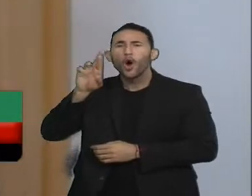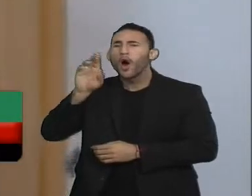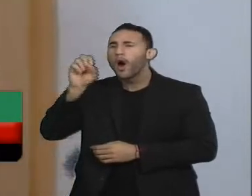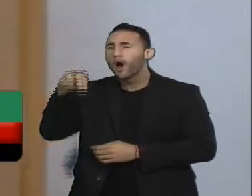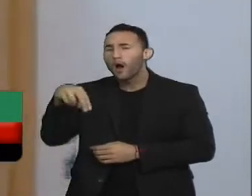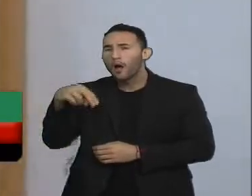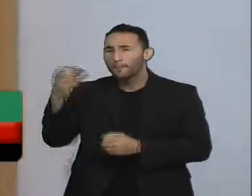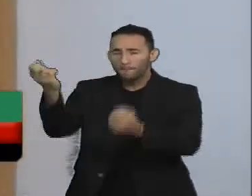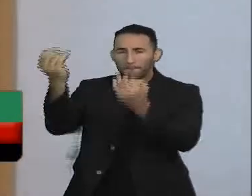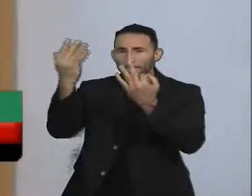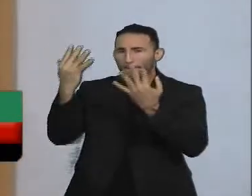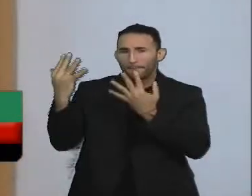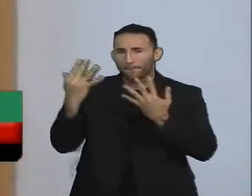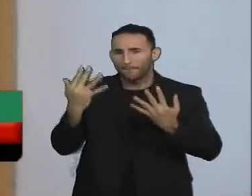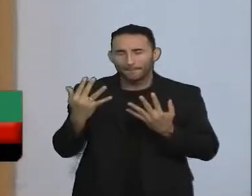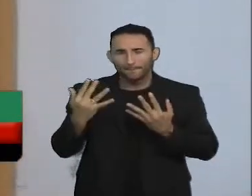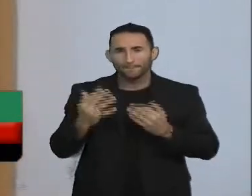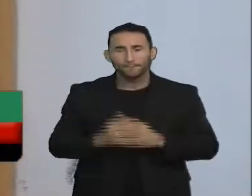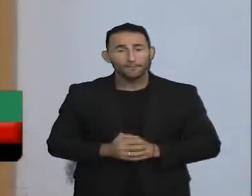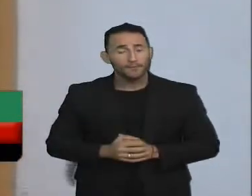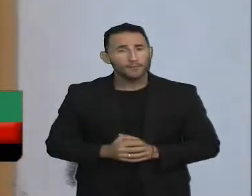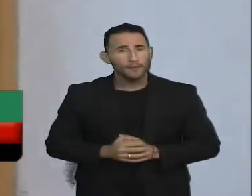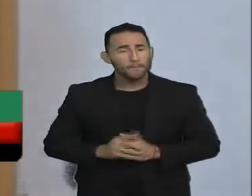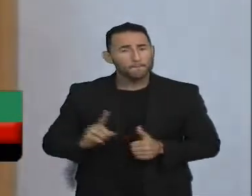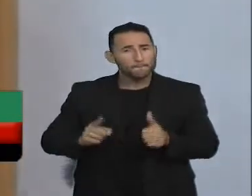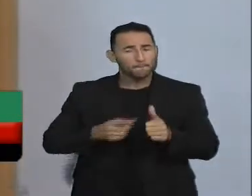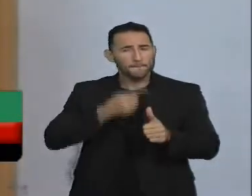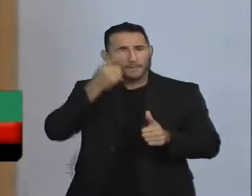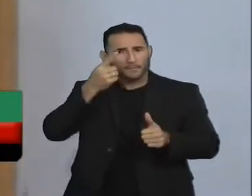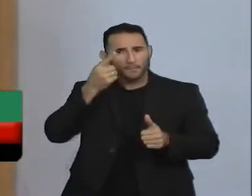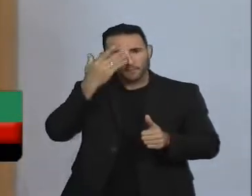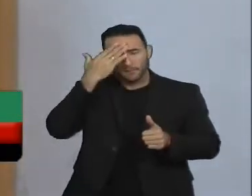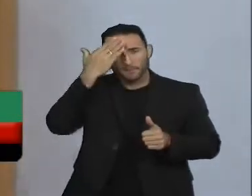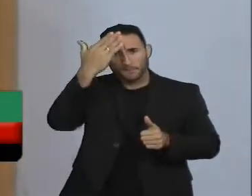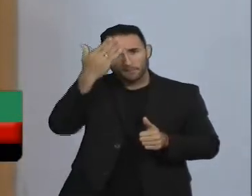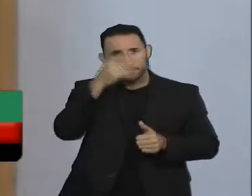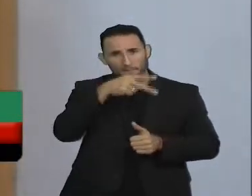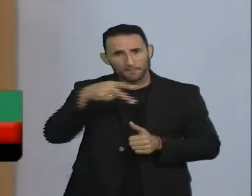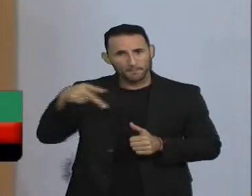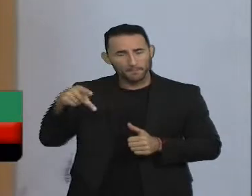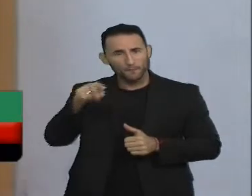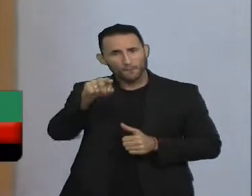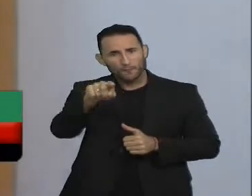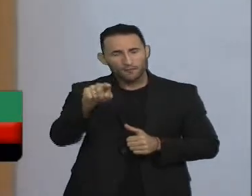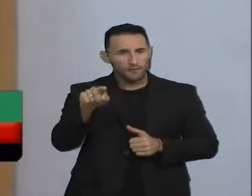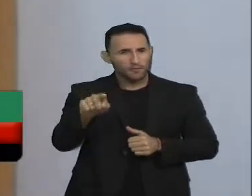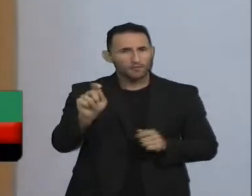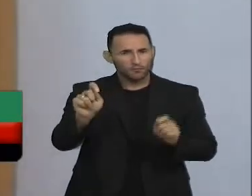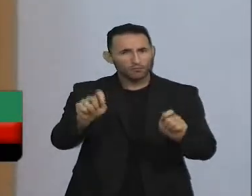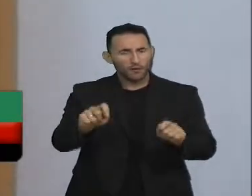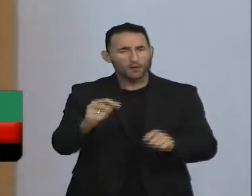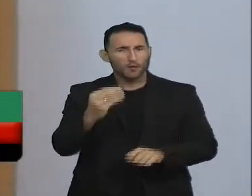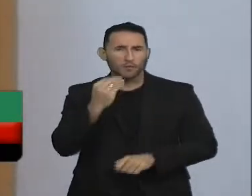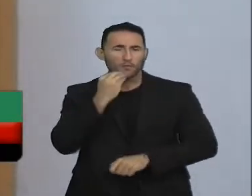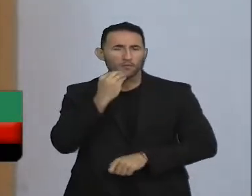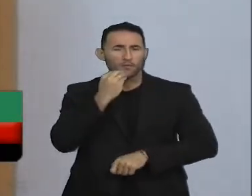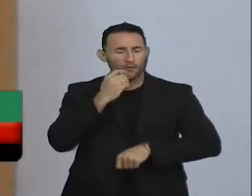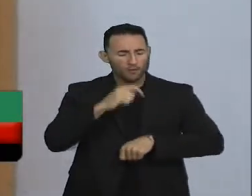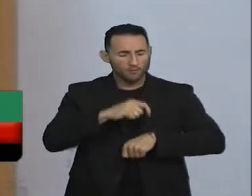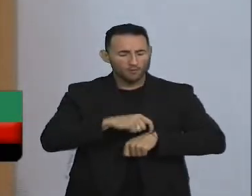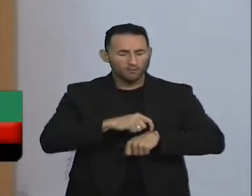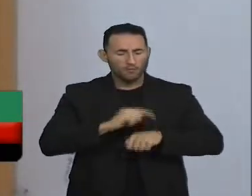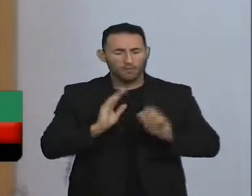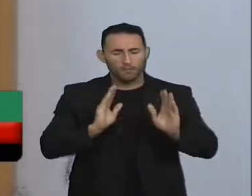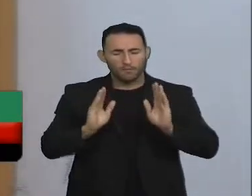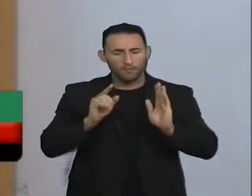nós. É, primeiramente, quero agradecer, presidente, por o senhor ter cedido o momento para a gente fazer essa